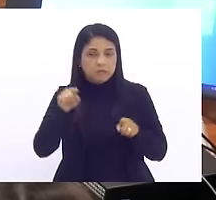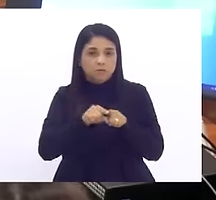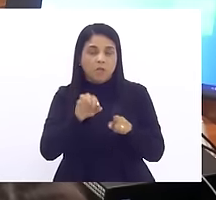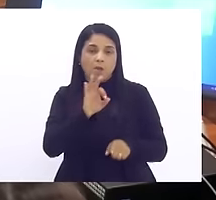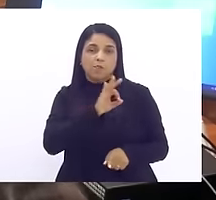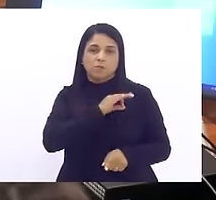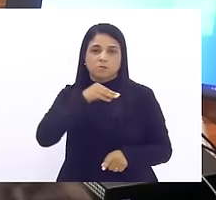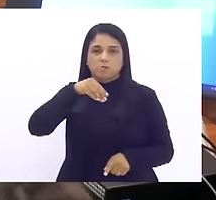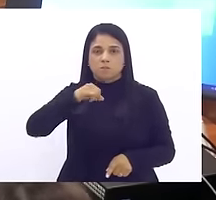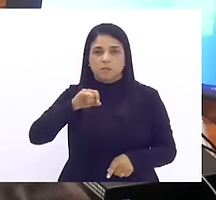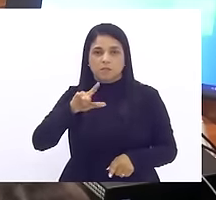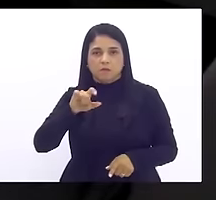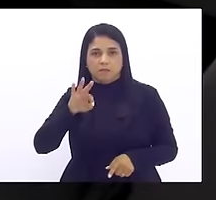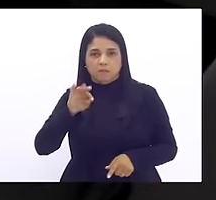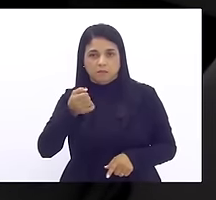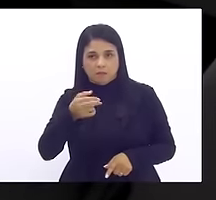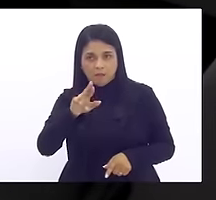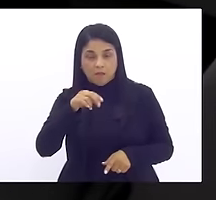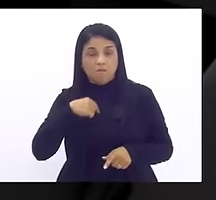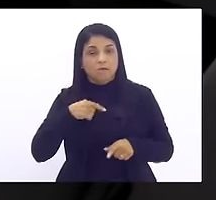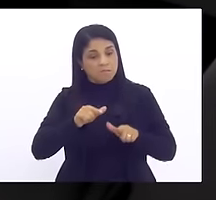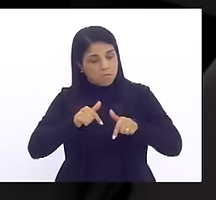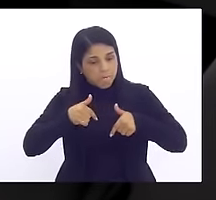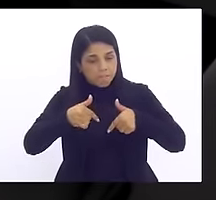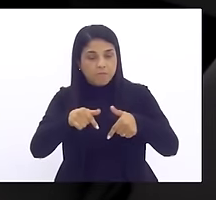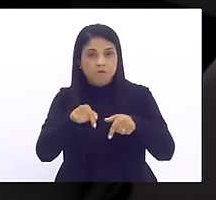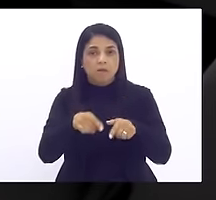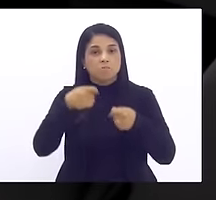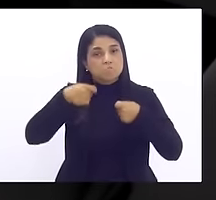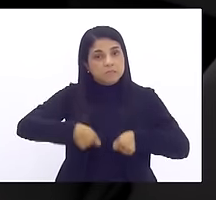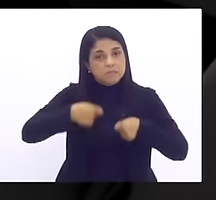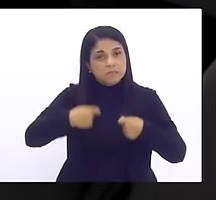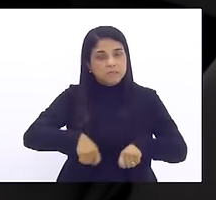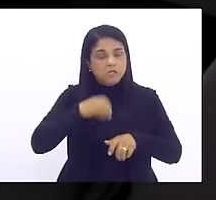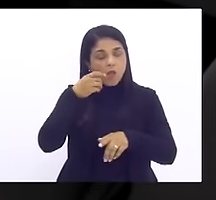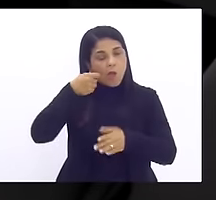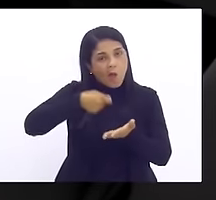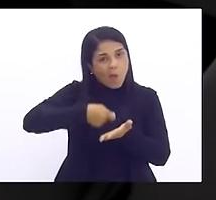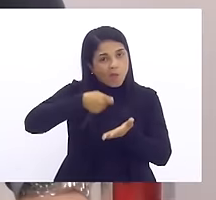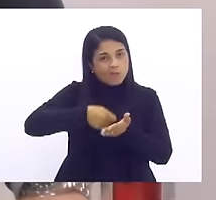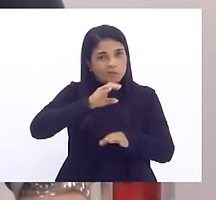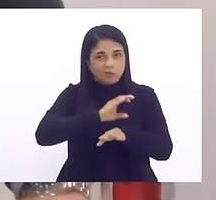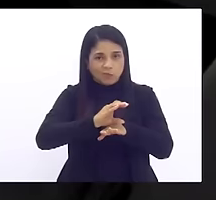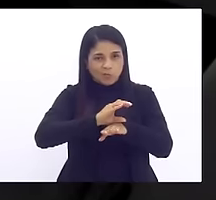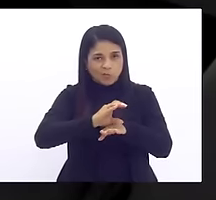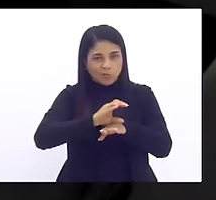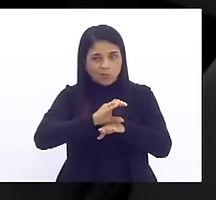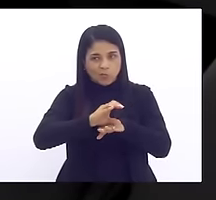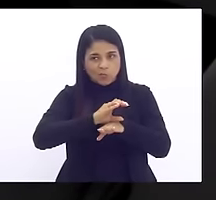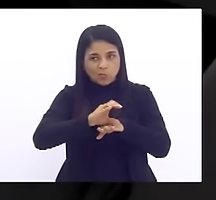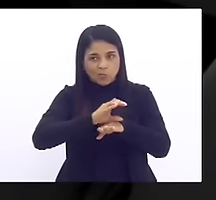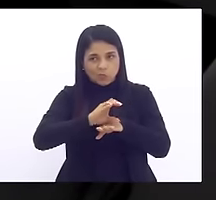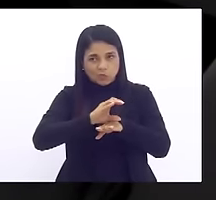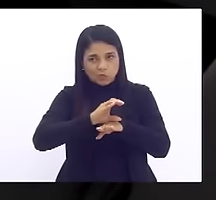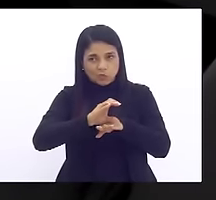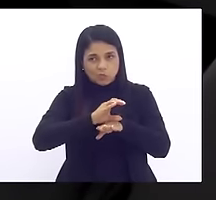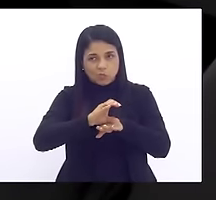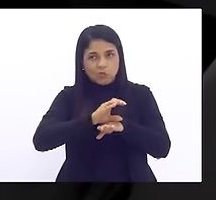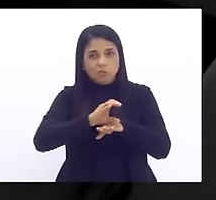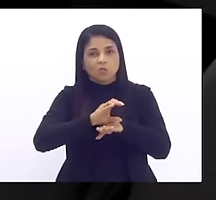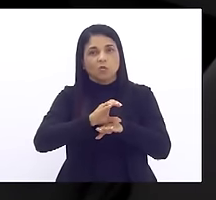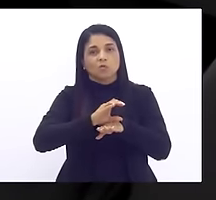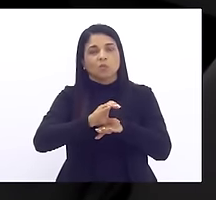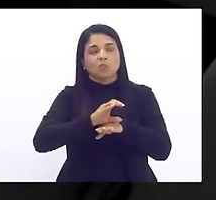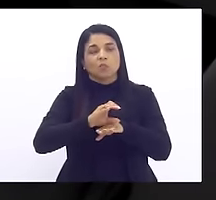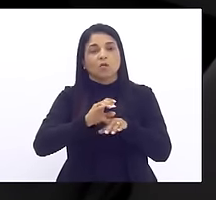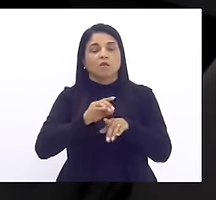para o policial militar ele é Obrigatoriamente tem que fazer esse curso no Detran não o curso pode ser aplicado